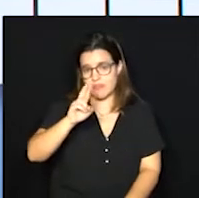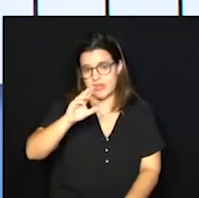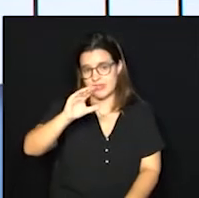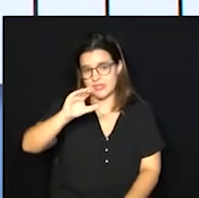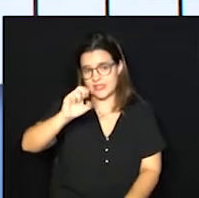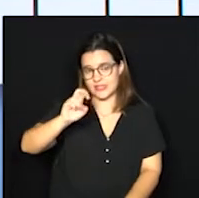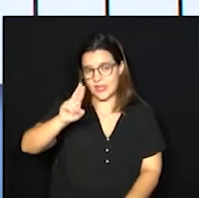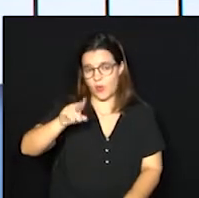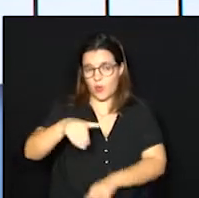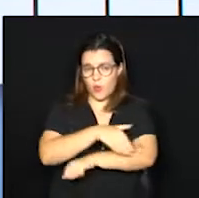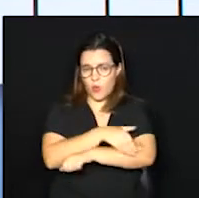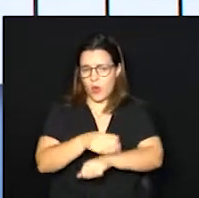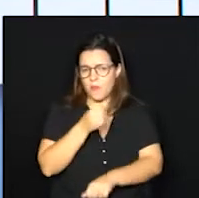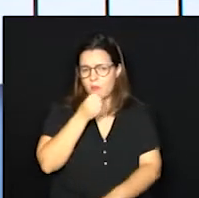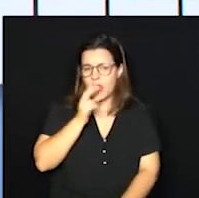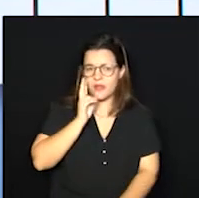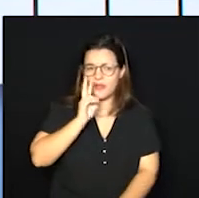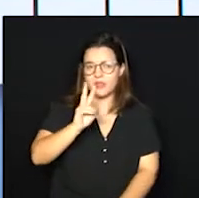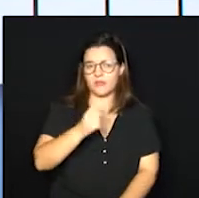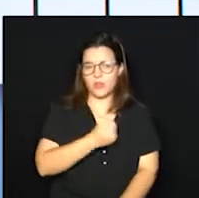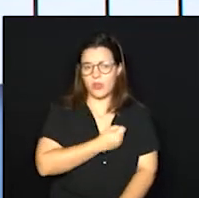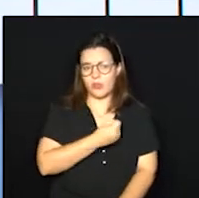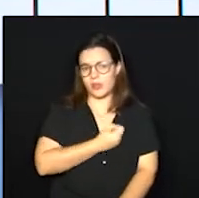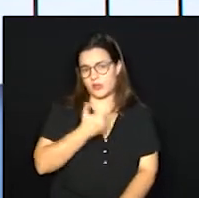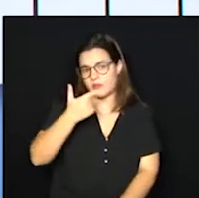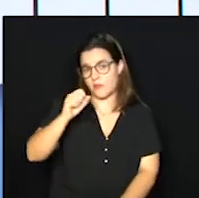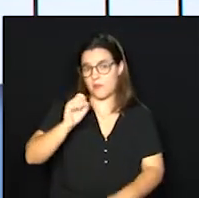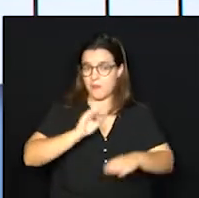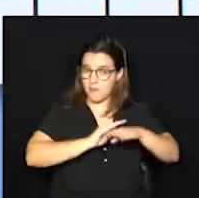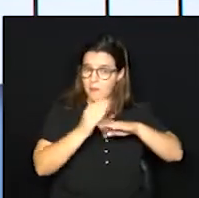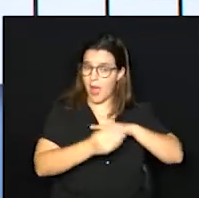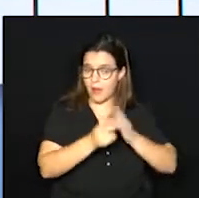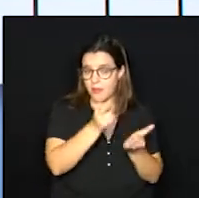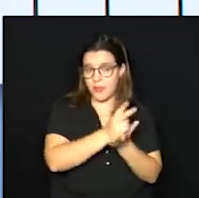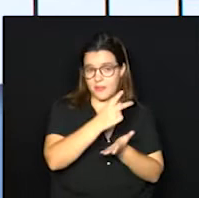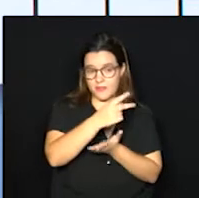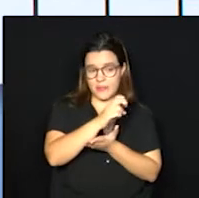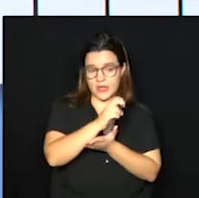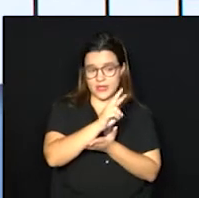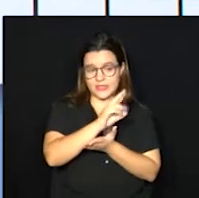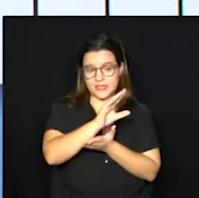Boa Vista, 28, na Vila Perseu. Lembrando que todos os